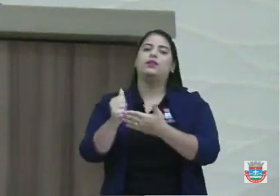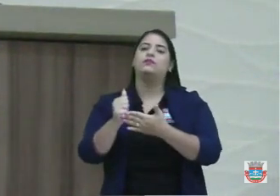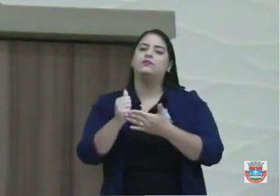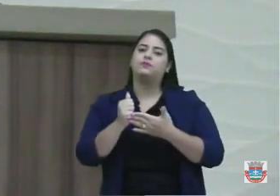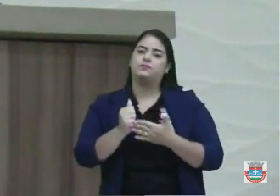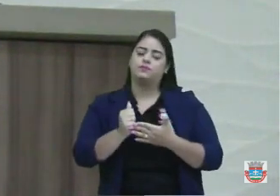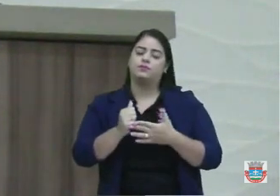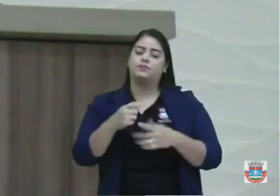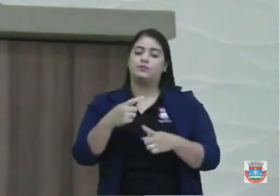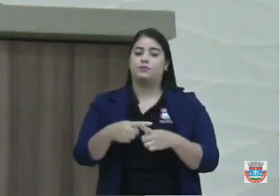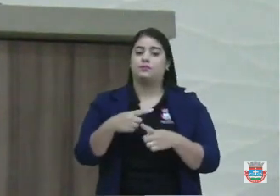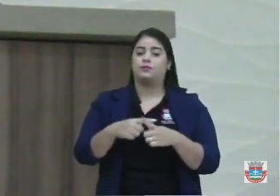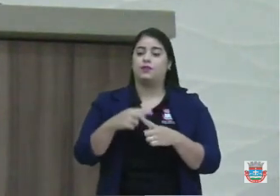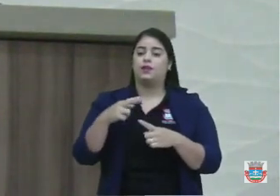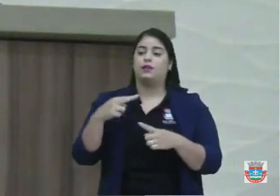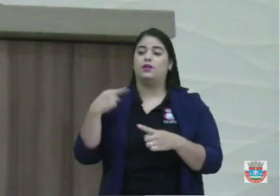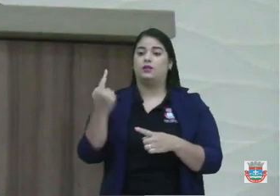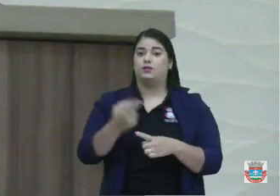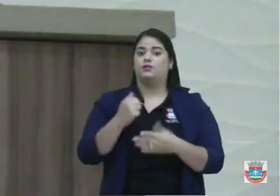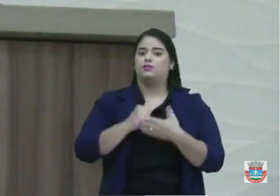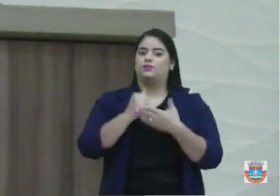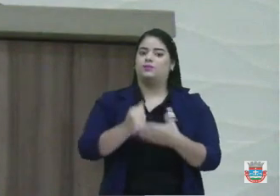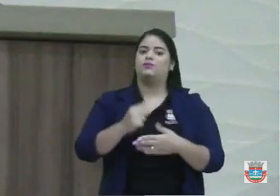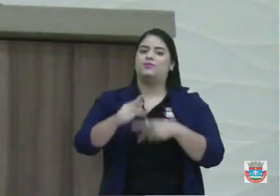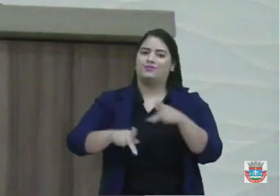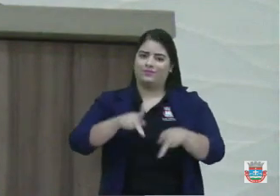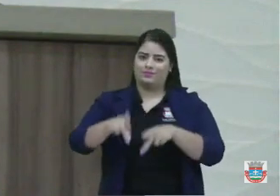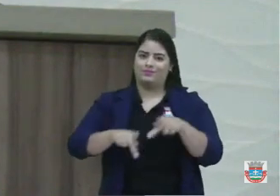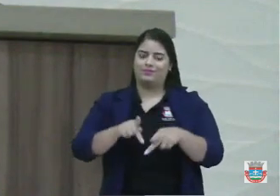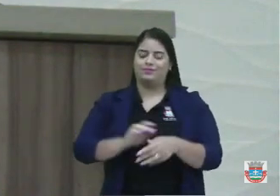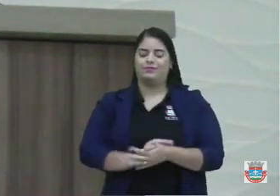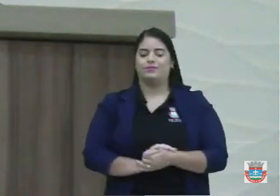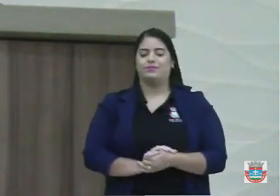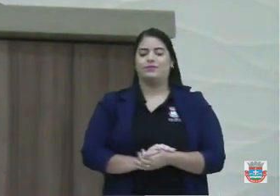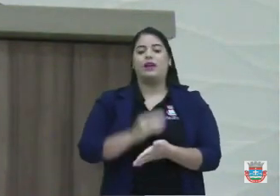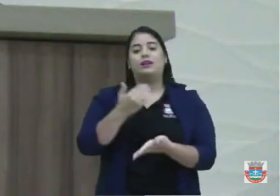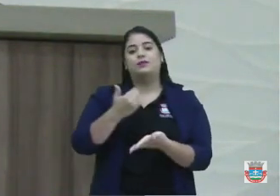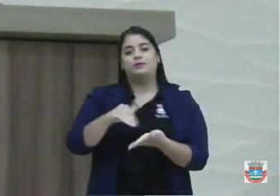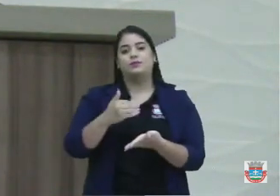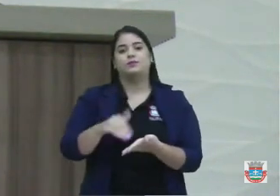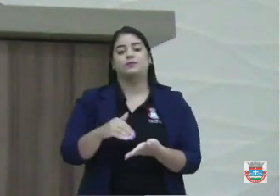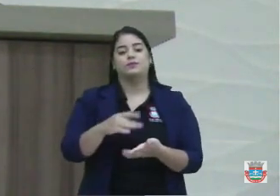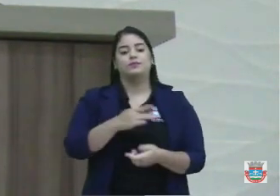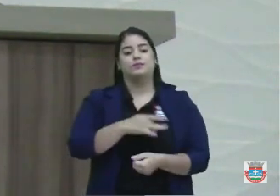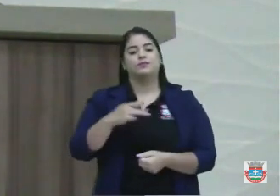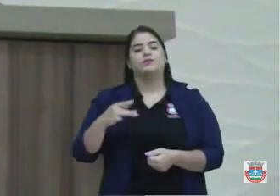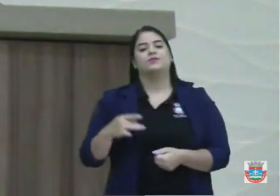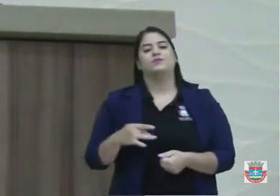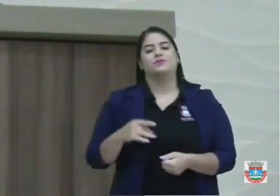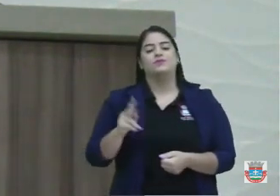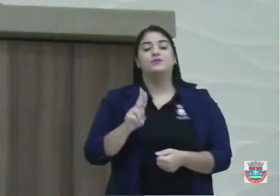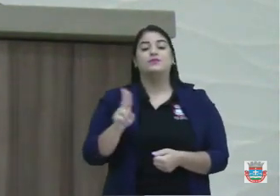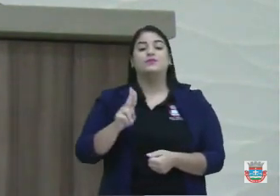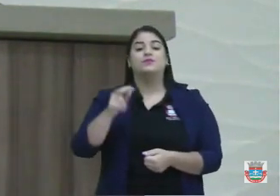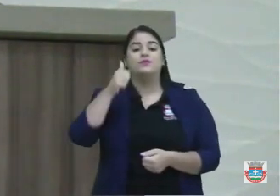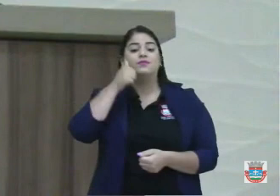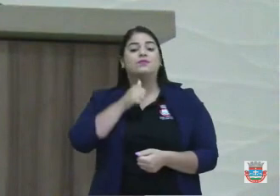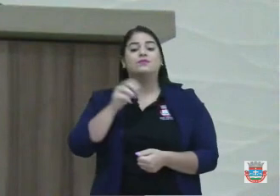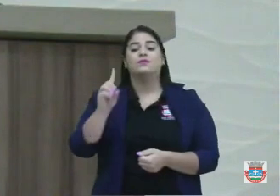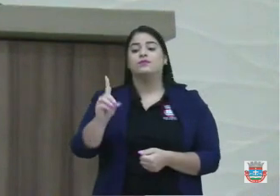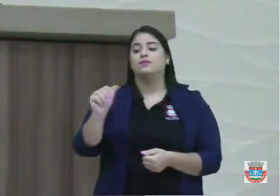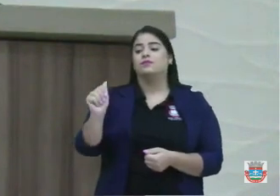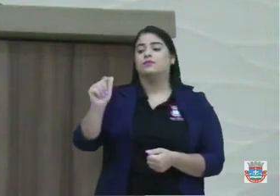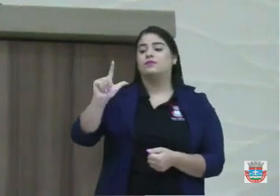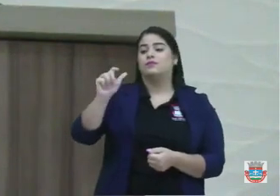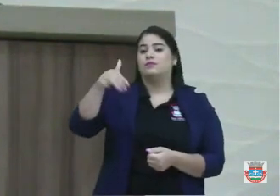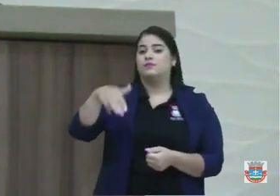serviço melhor a quem nos procura. A Secretaria de Saúde, em no nome de Dalma, né? A todos os